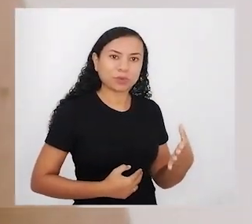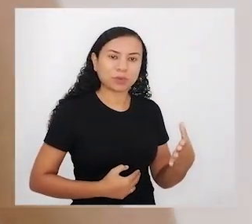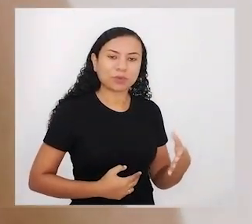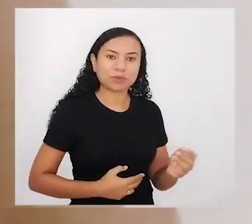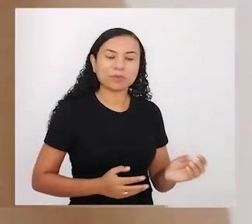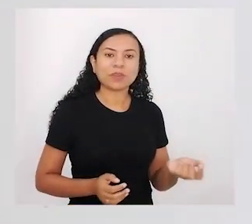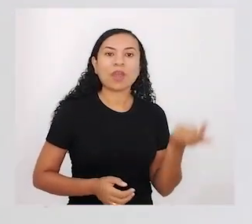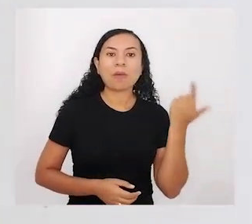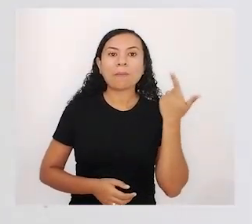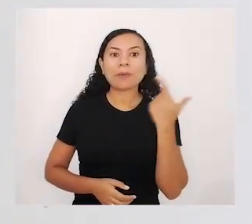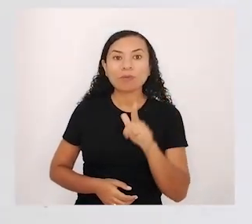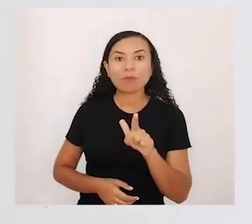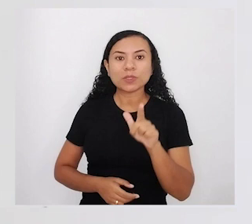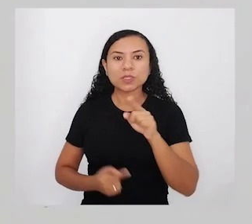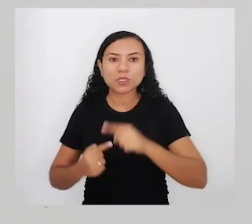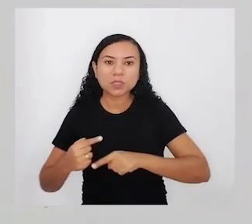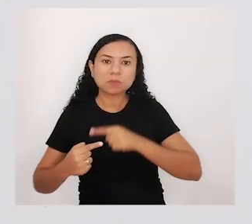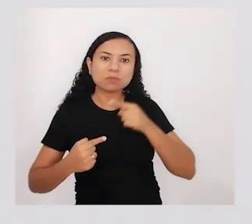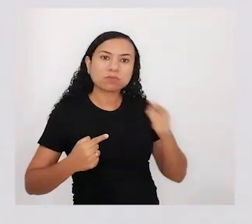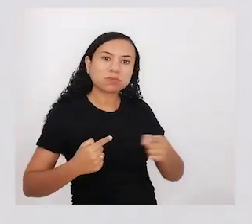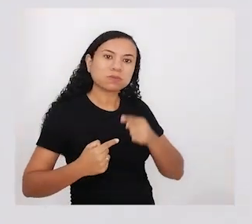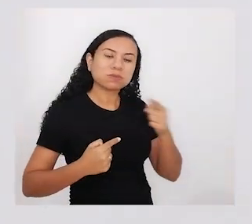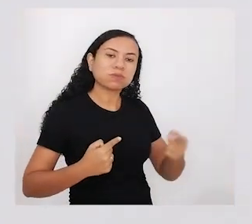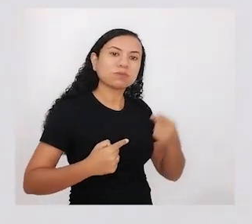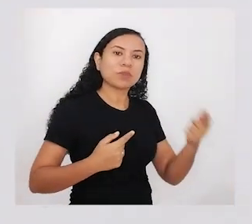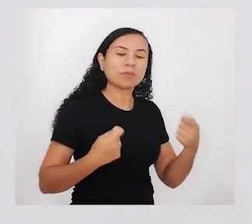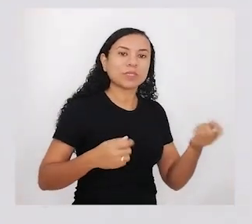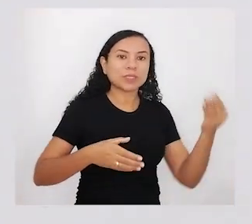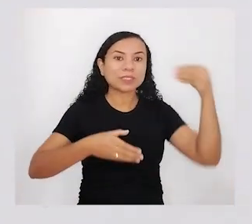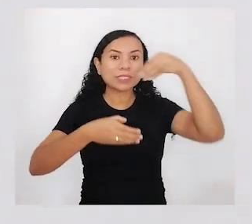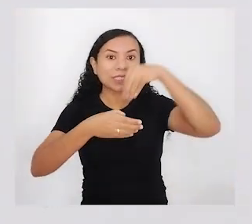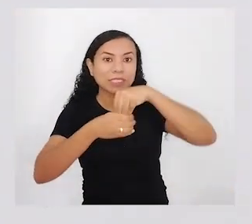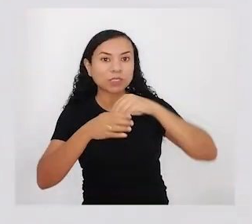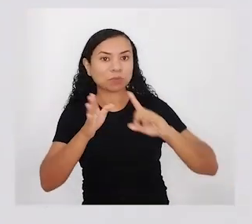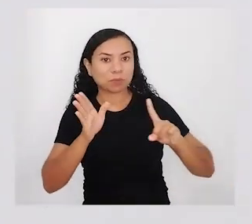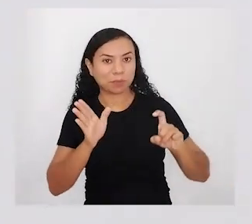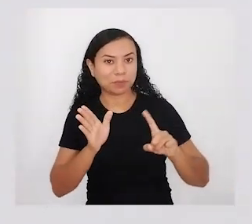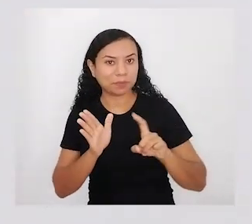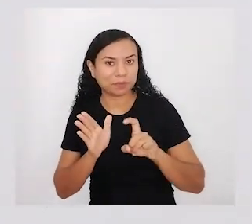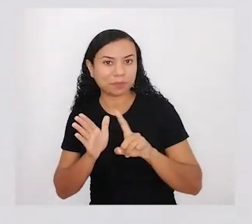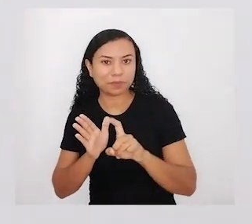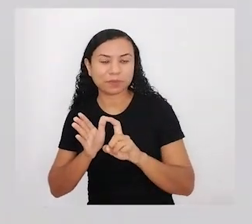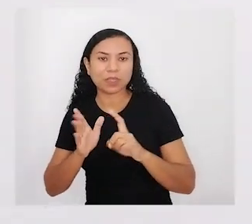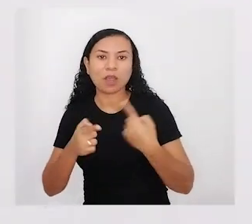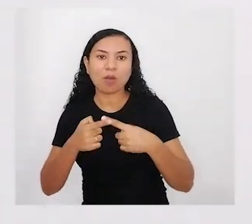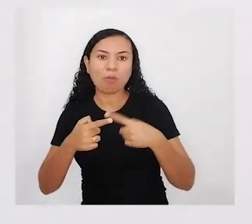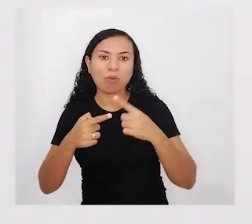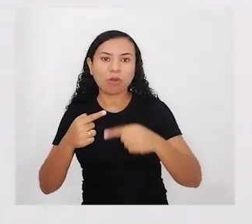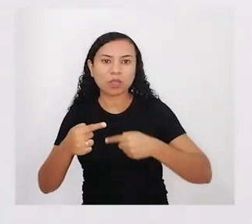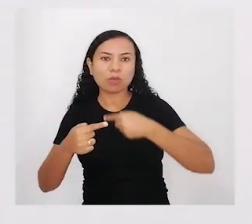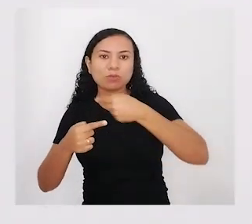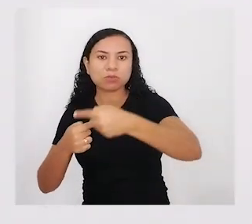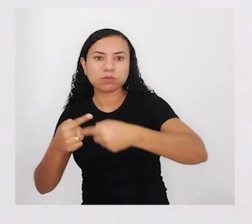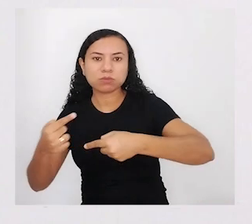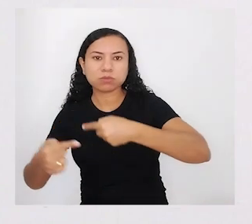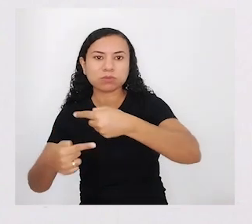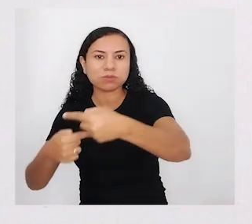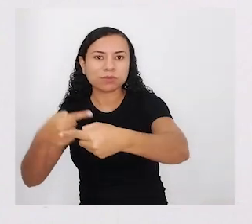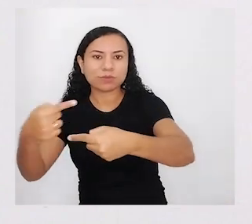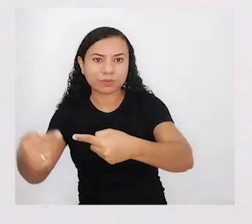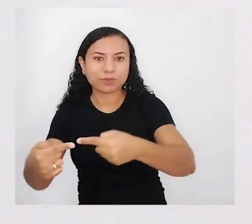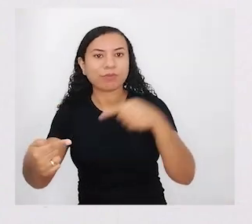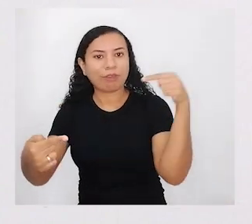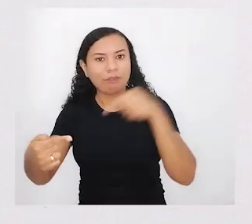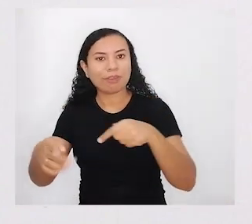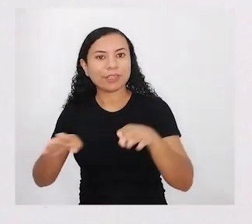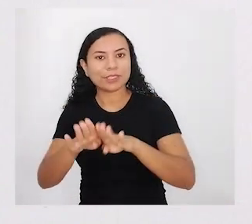que esse plasmídio se multiplique, ele precisa estar dentro de uma bactéria. Conforme as bactérias se multiplicam, o plasmídio também se